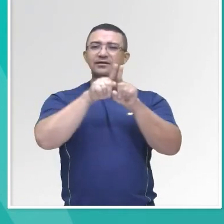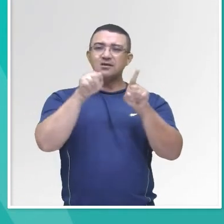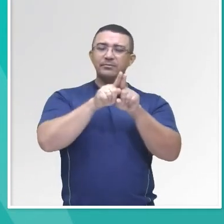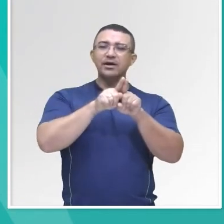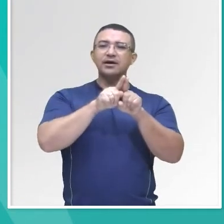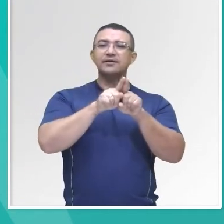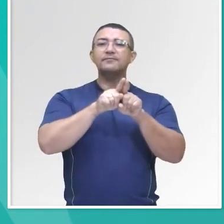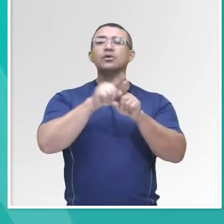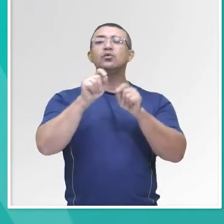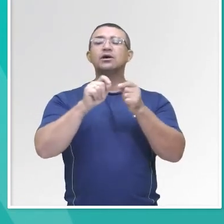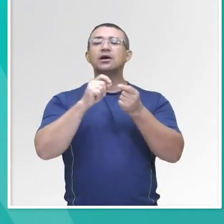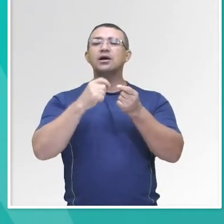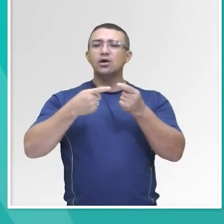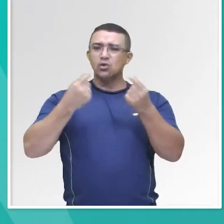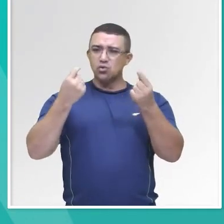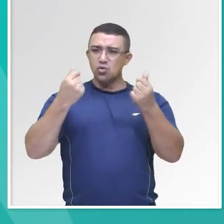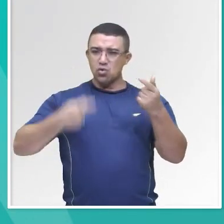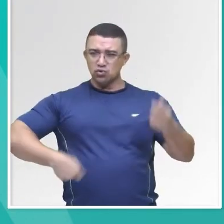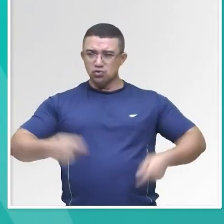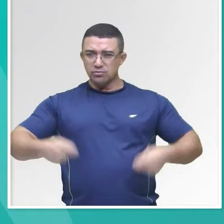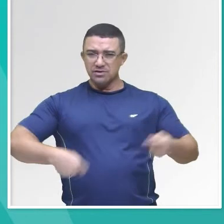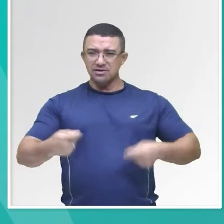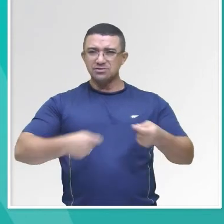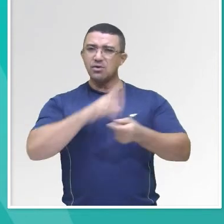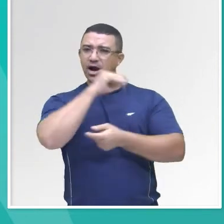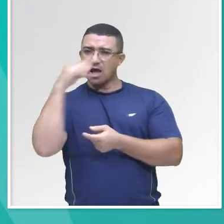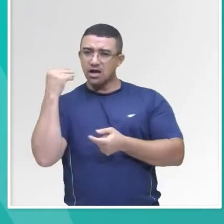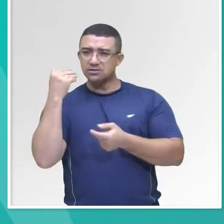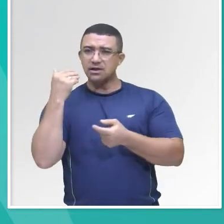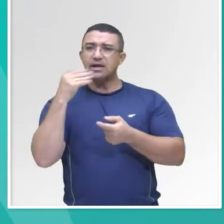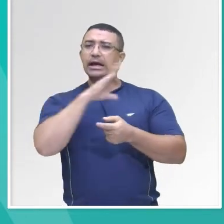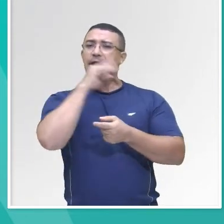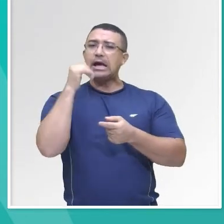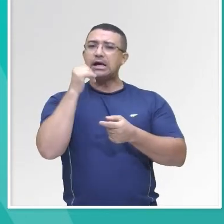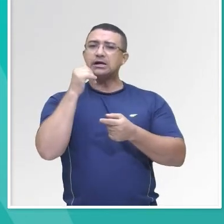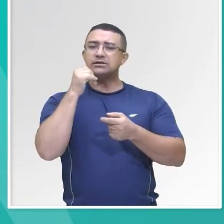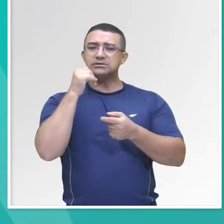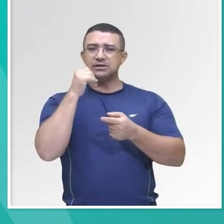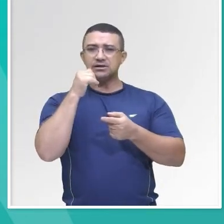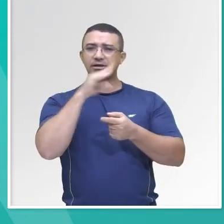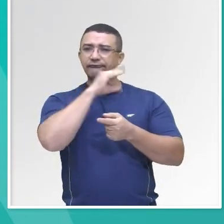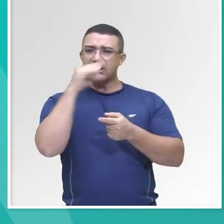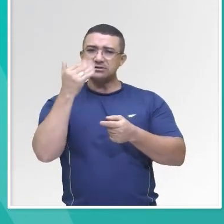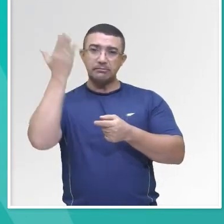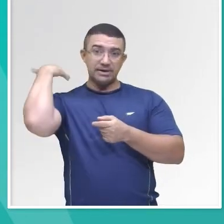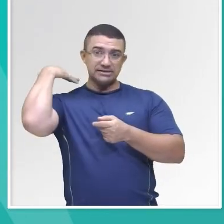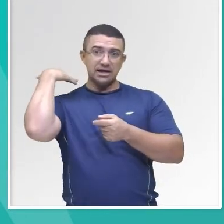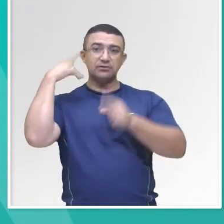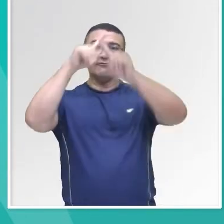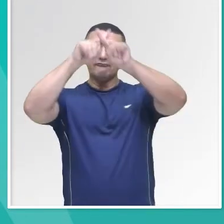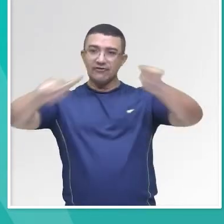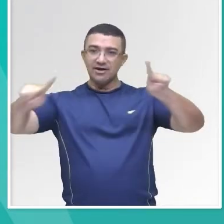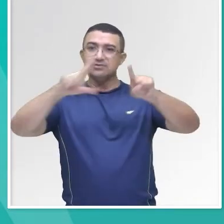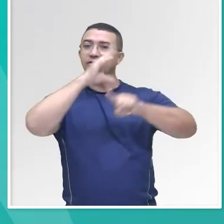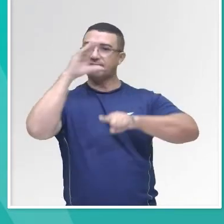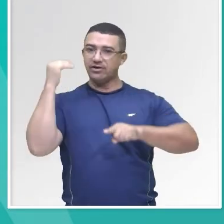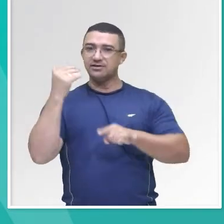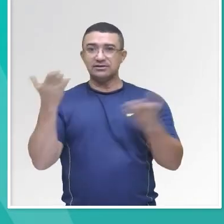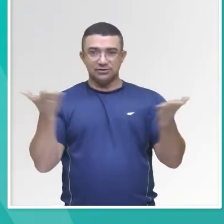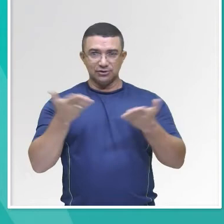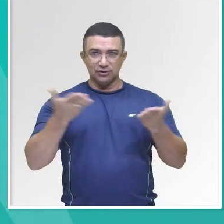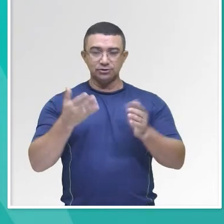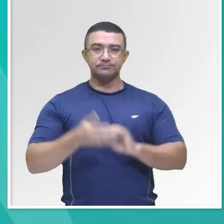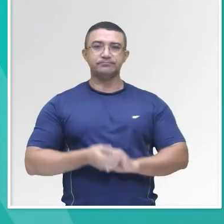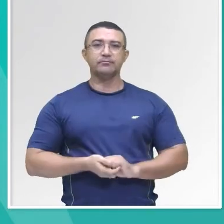a introdução, tá certo? Mas agora não. Nós vamos iniciar aí com um